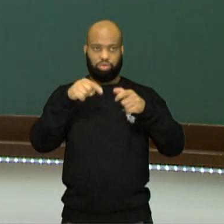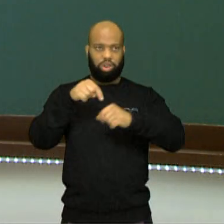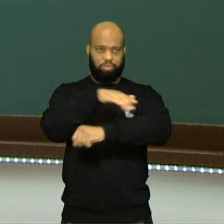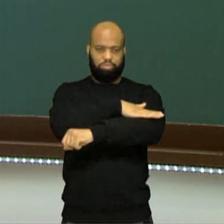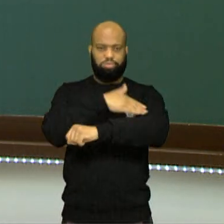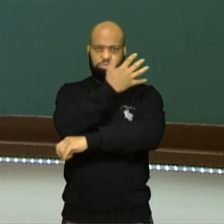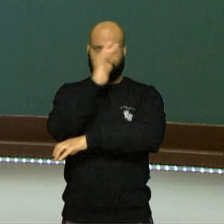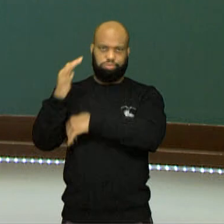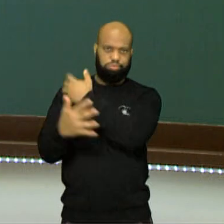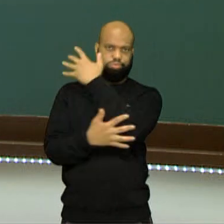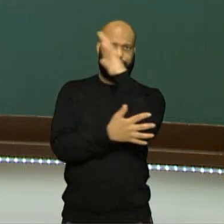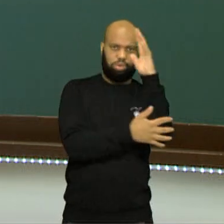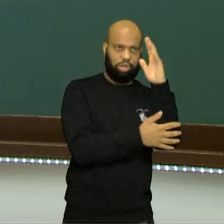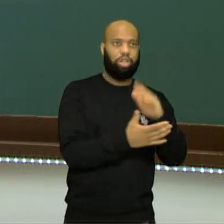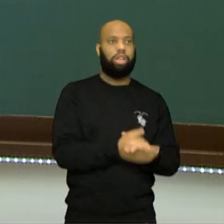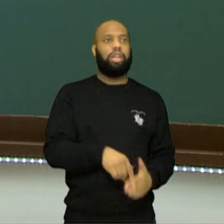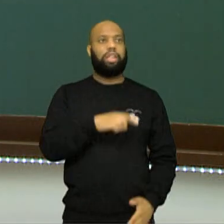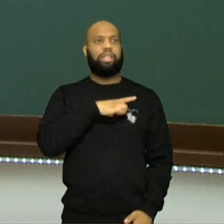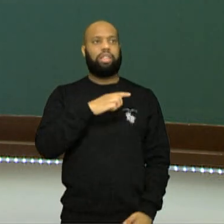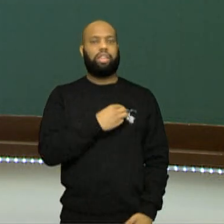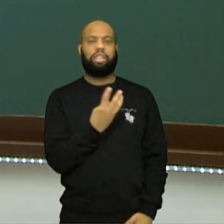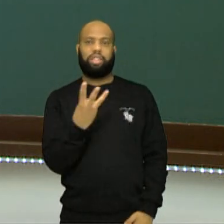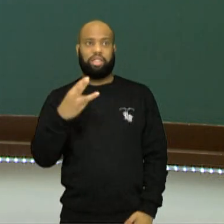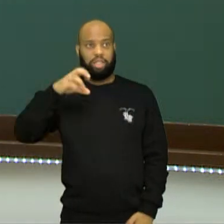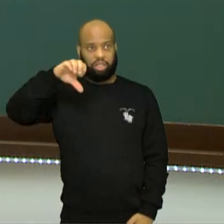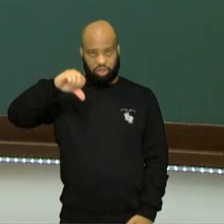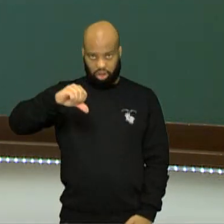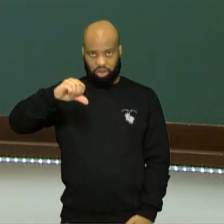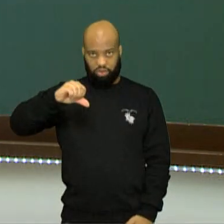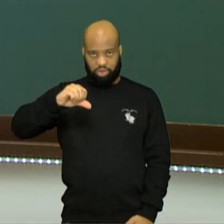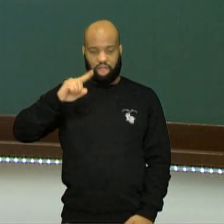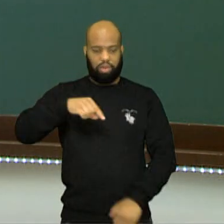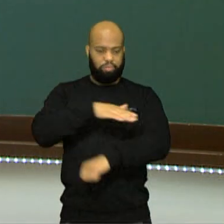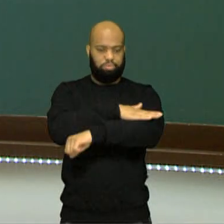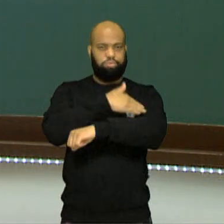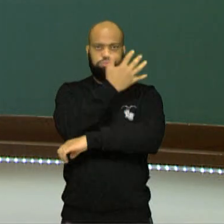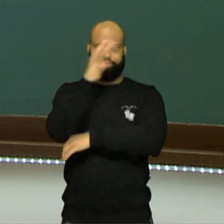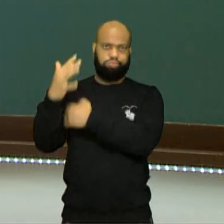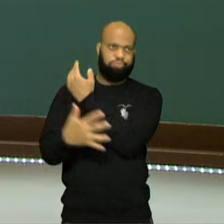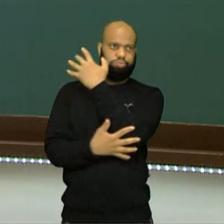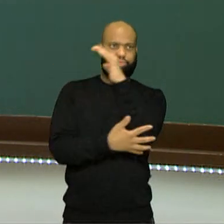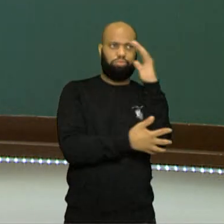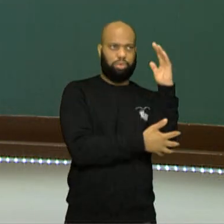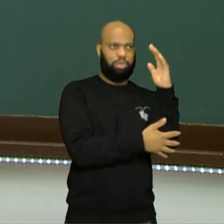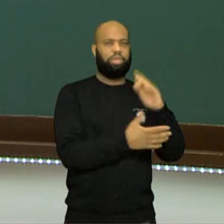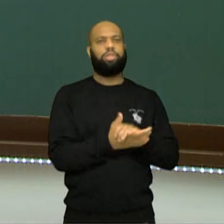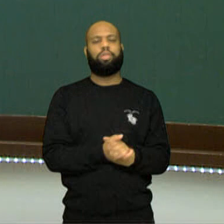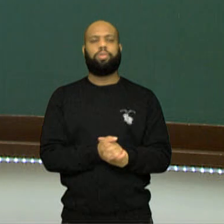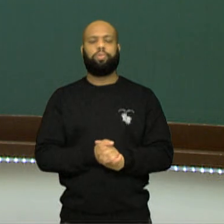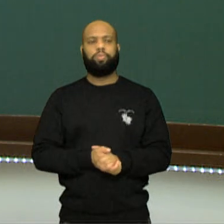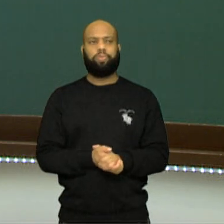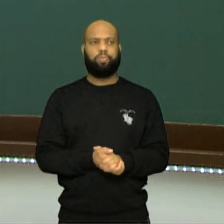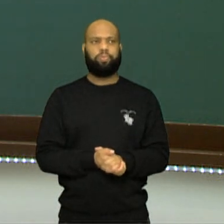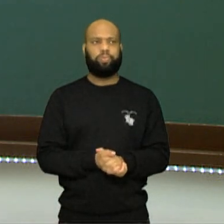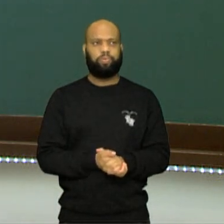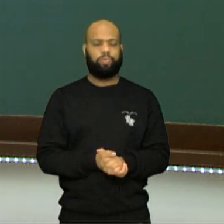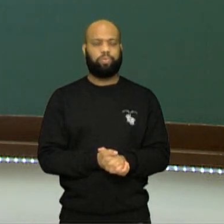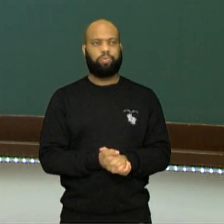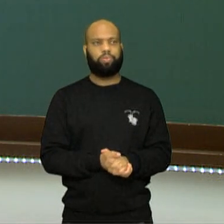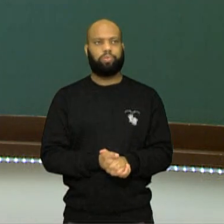nacionais. O Canadá possui no total 39 parques nacionais, né, que são protegidos pelas leis nacionais do país,